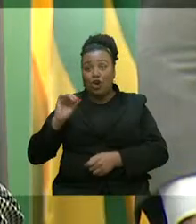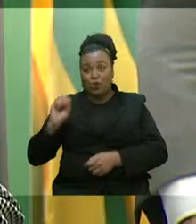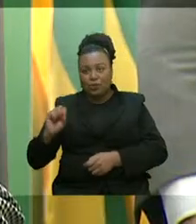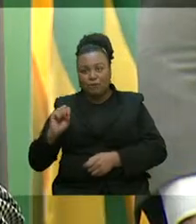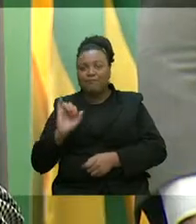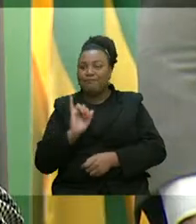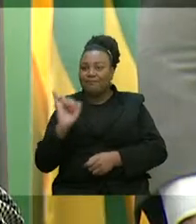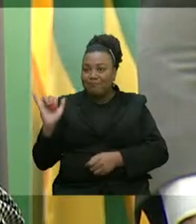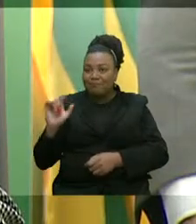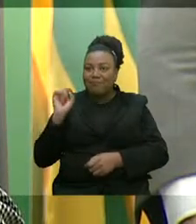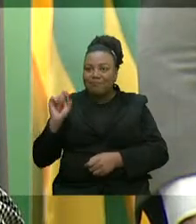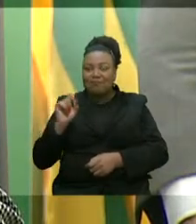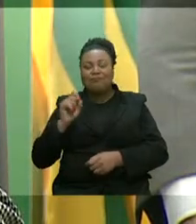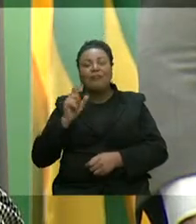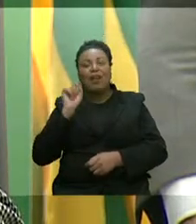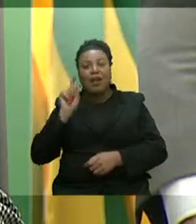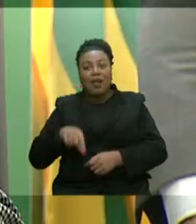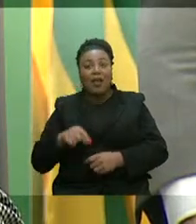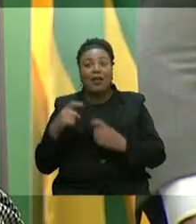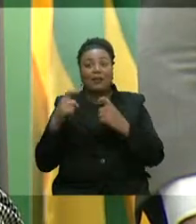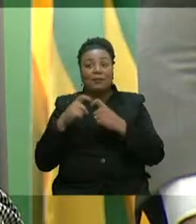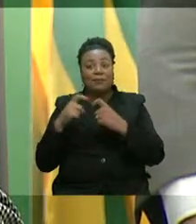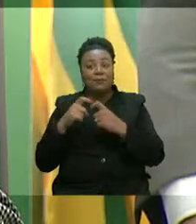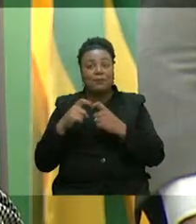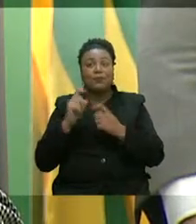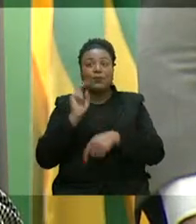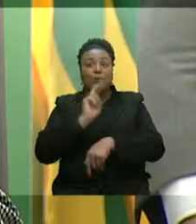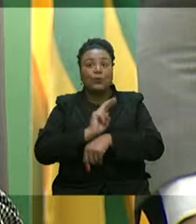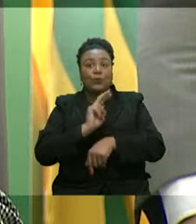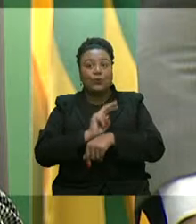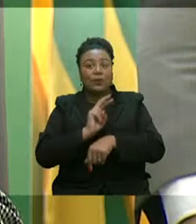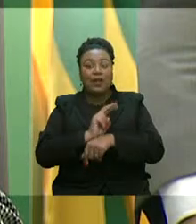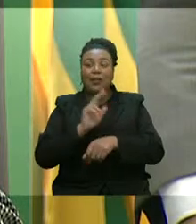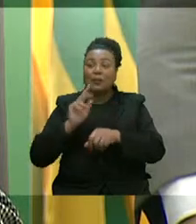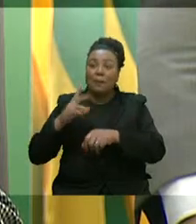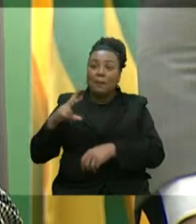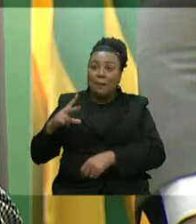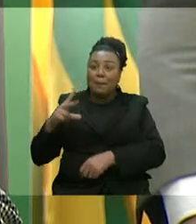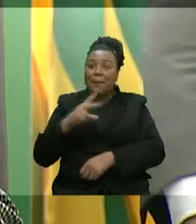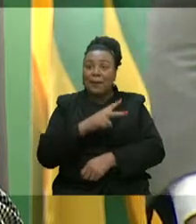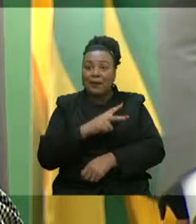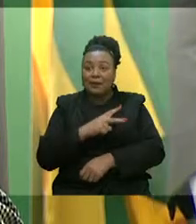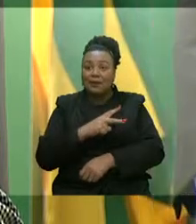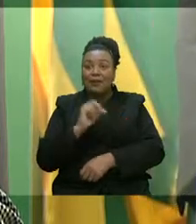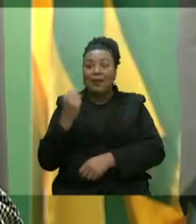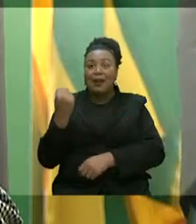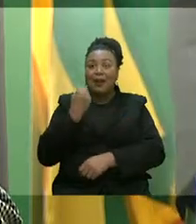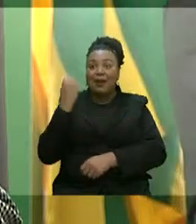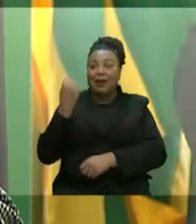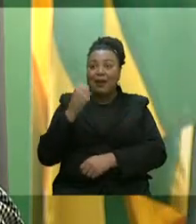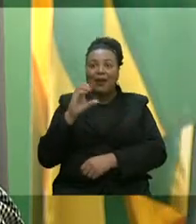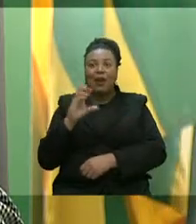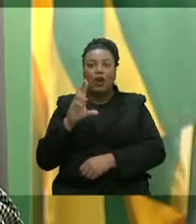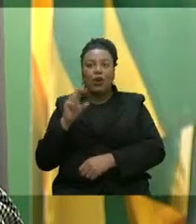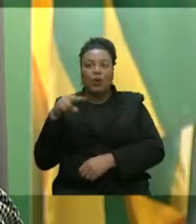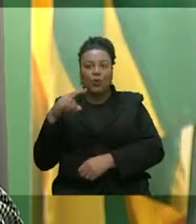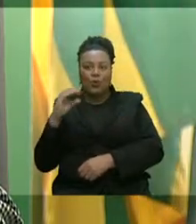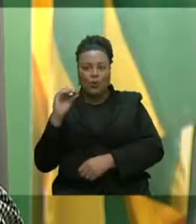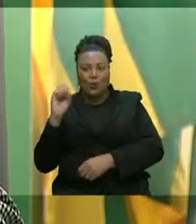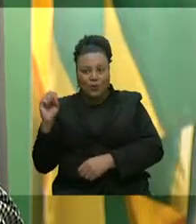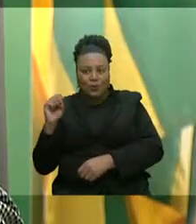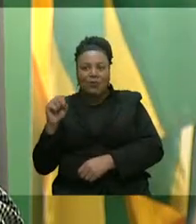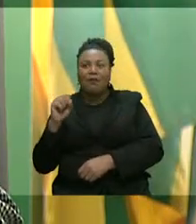vice-presidente do CREMERS, entre eles, ambulatórios de cuidado a pacientes crônicos,